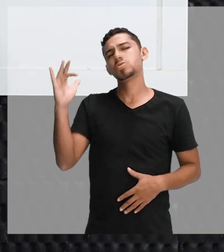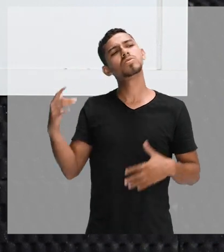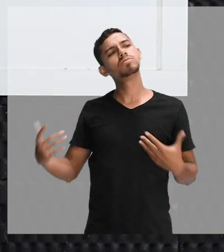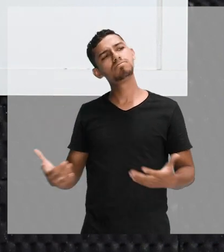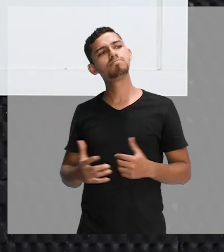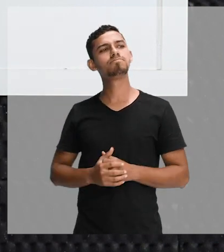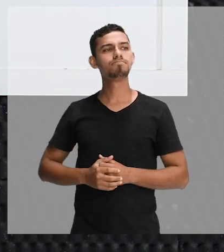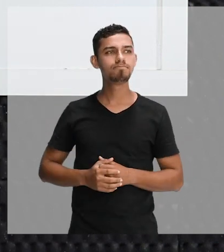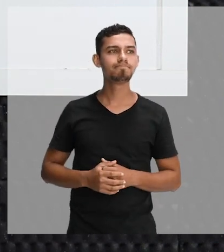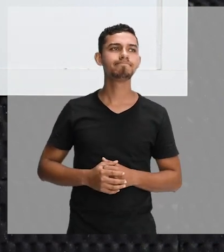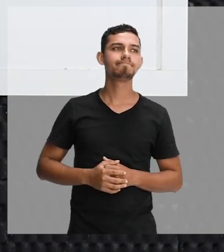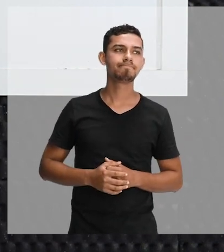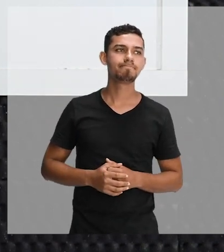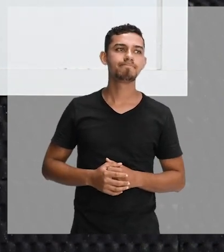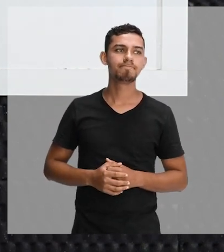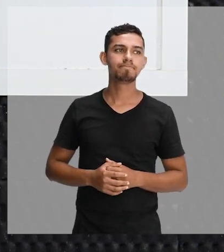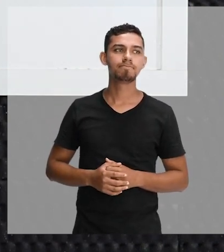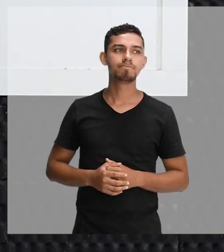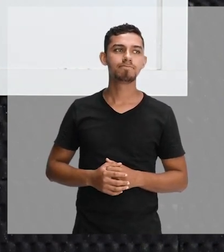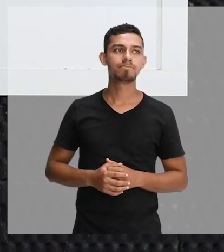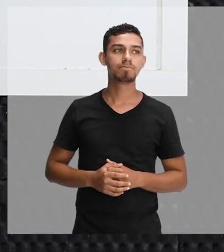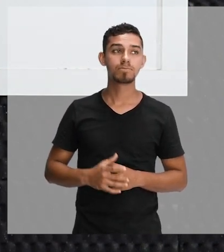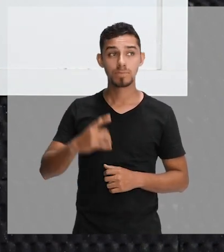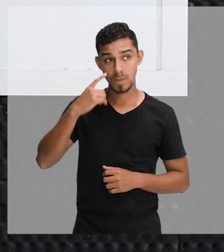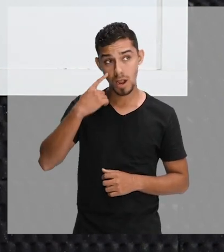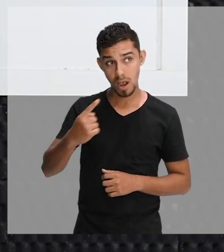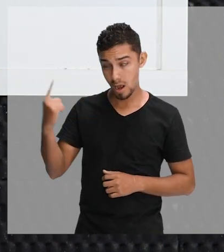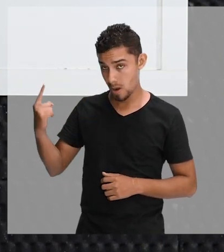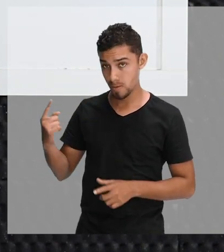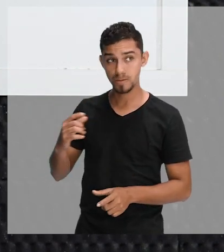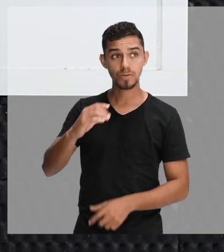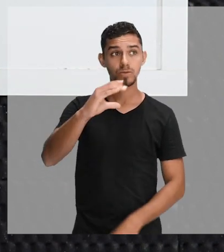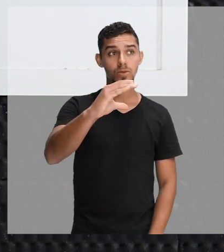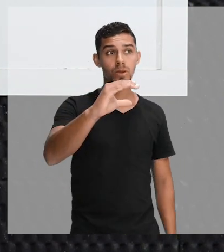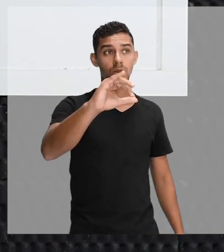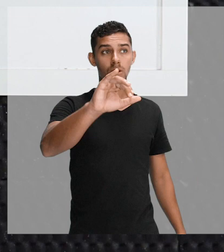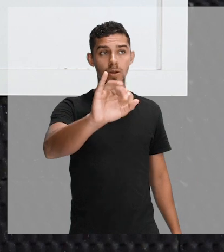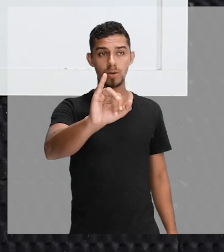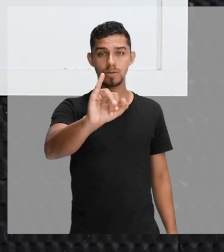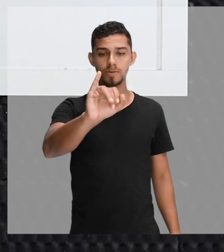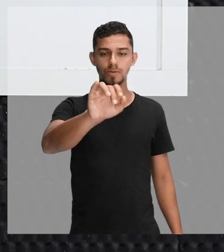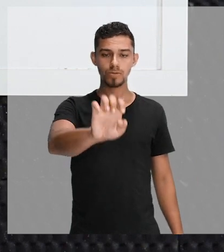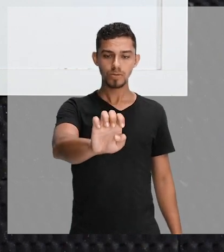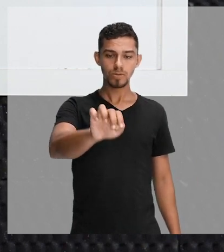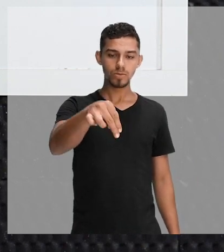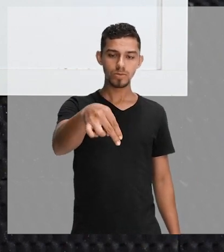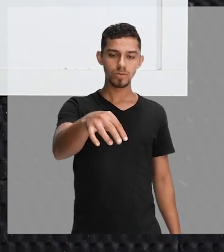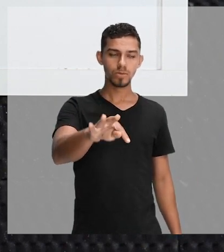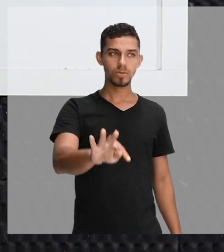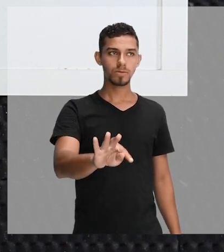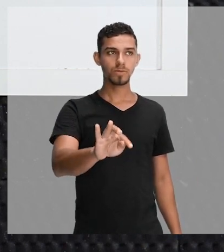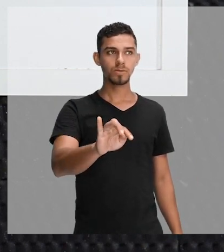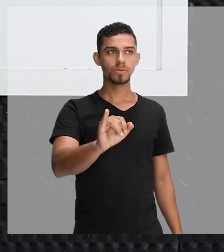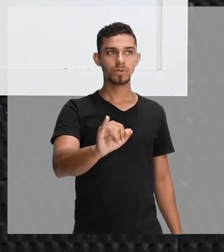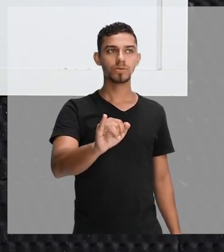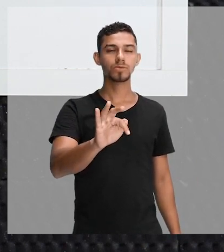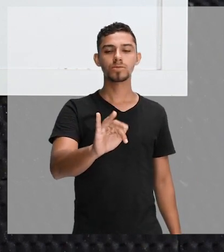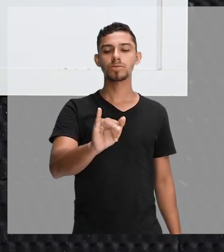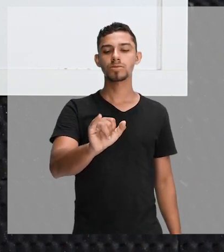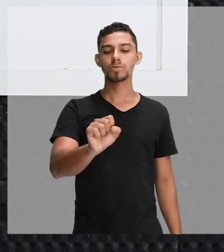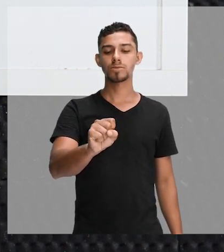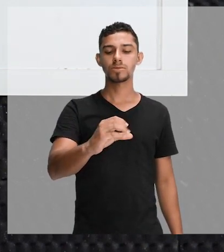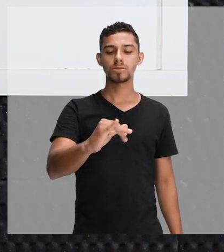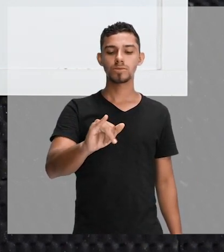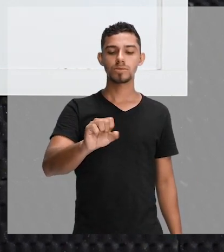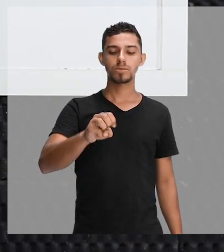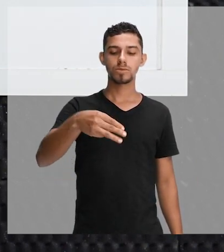o cientificismo nos traz aqui uma grande contribuição para a nova filosofia. Mas por